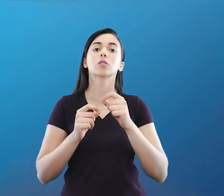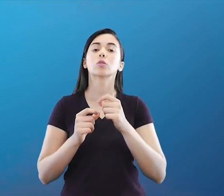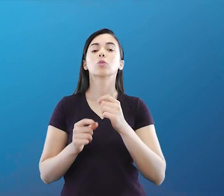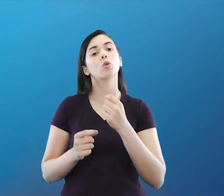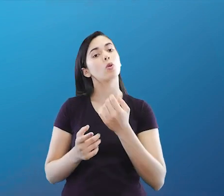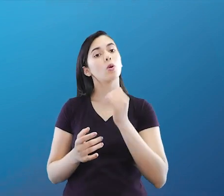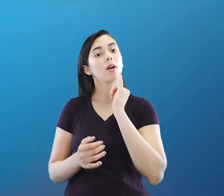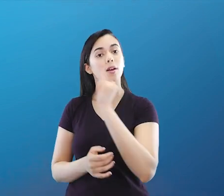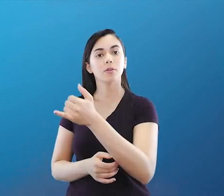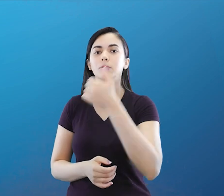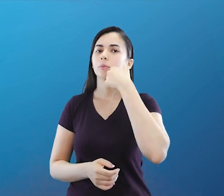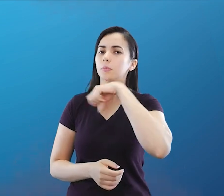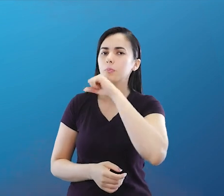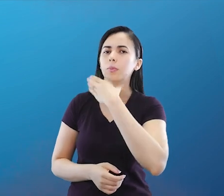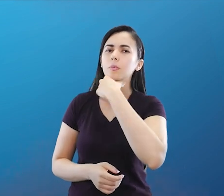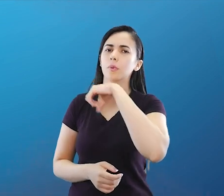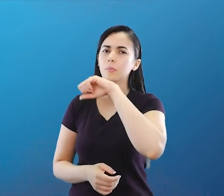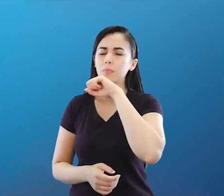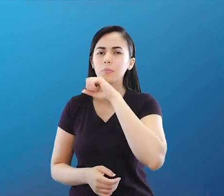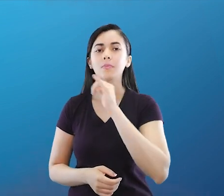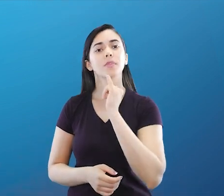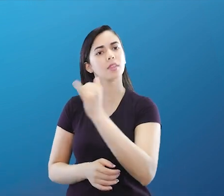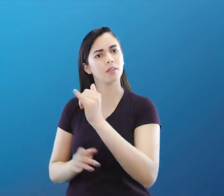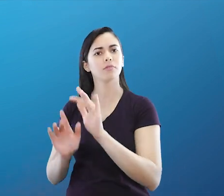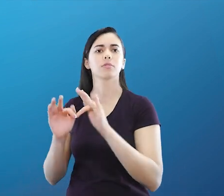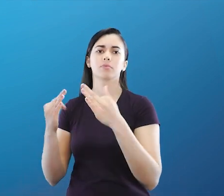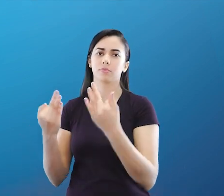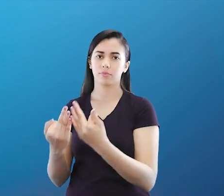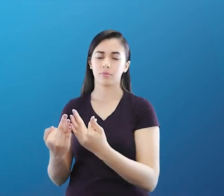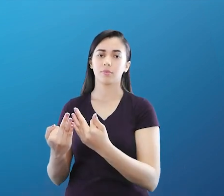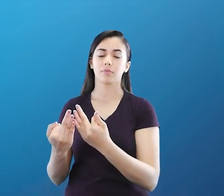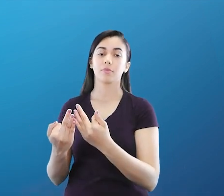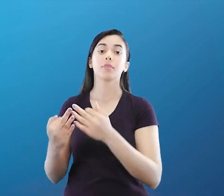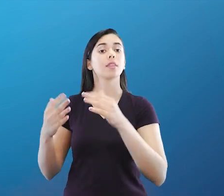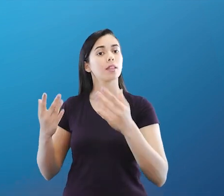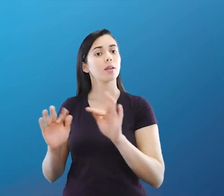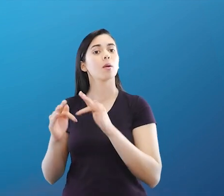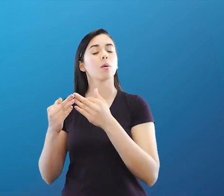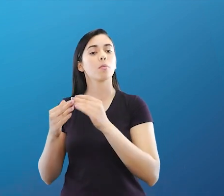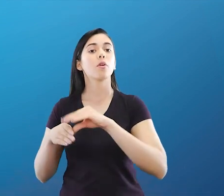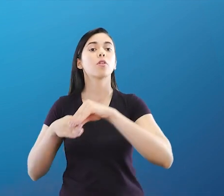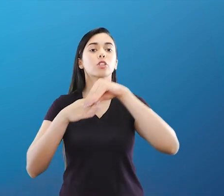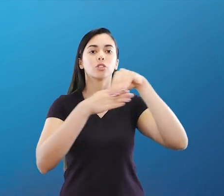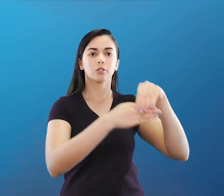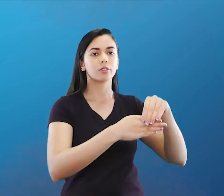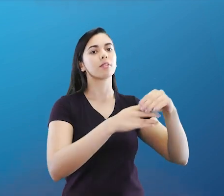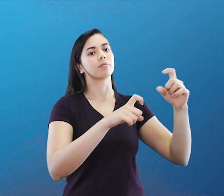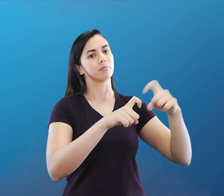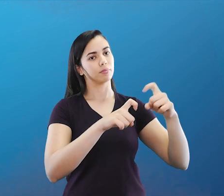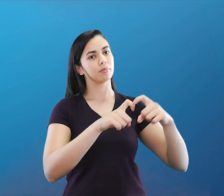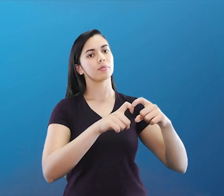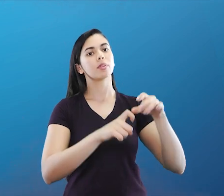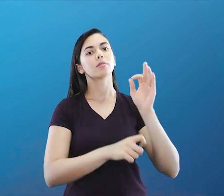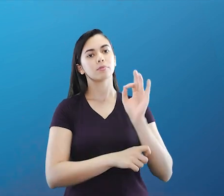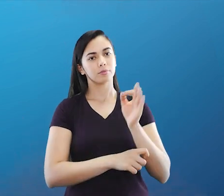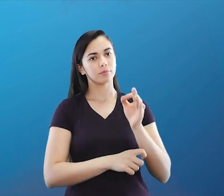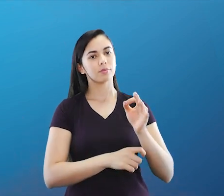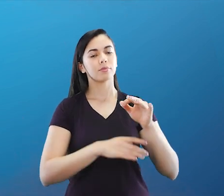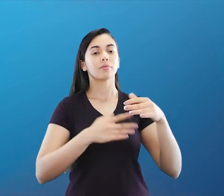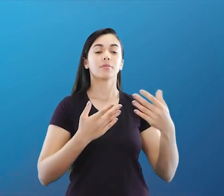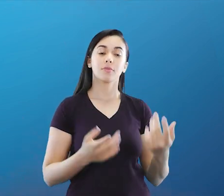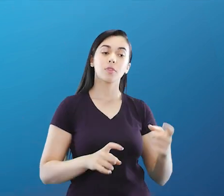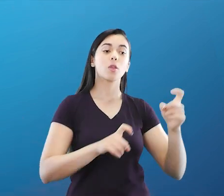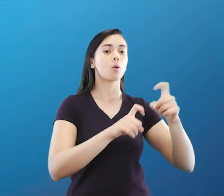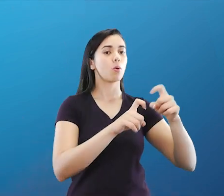para o papai, fale para a mamãe, fale para a sua família, para que eles te levem ao médico, tá? E aí o médico